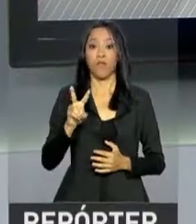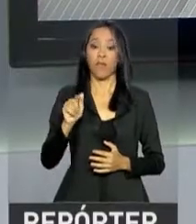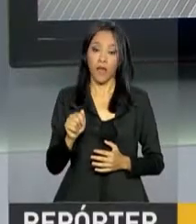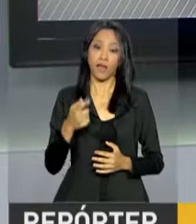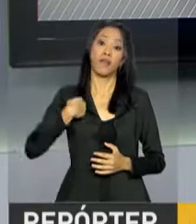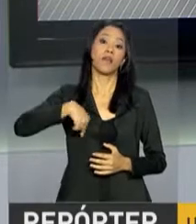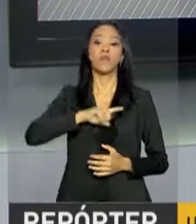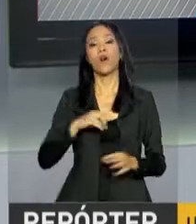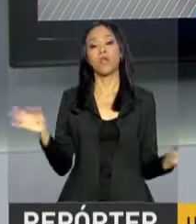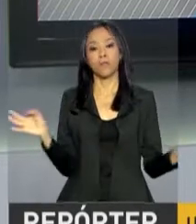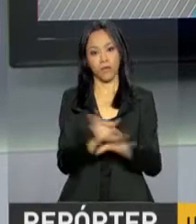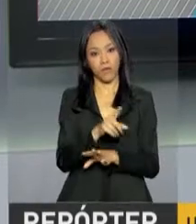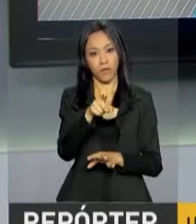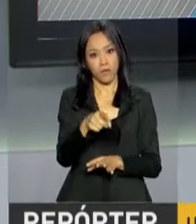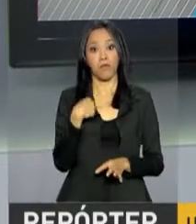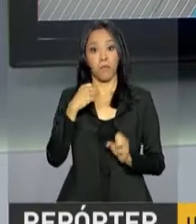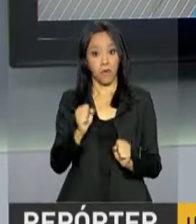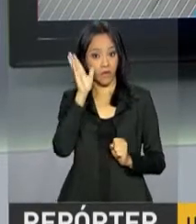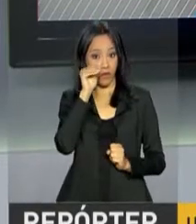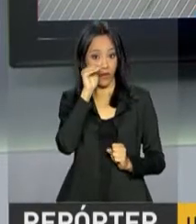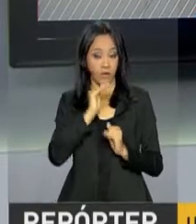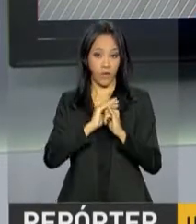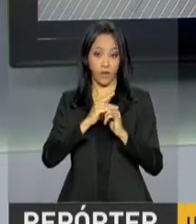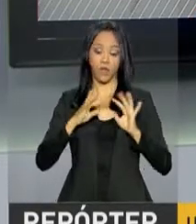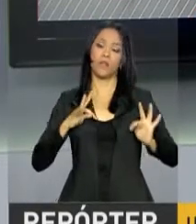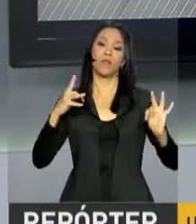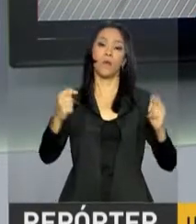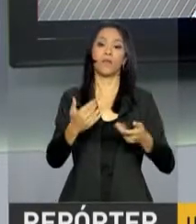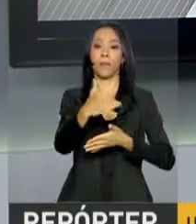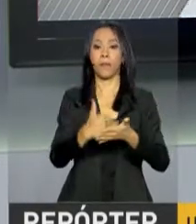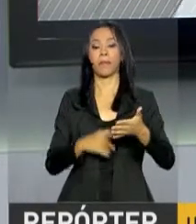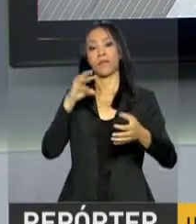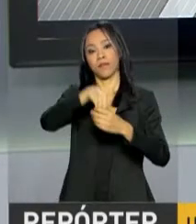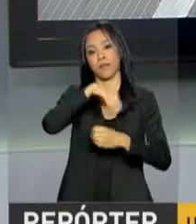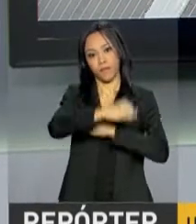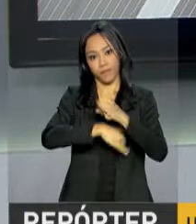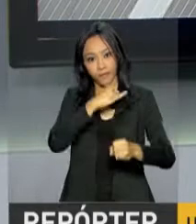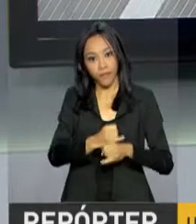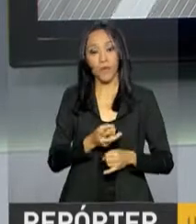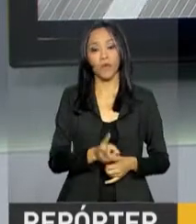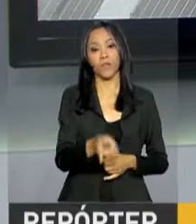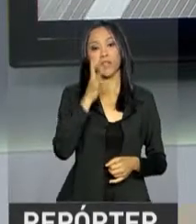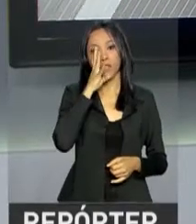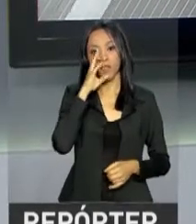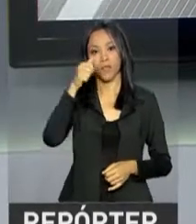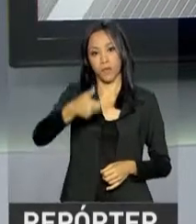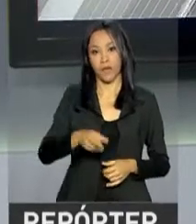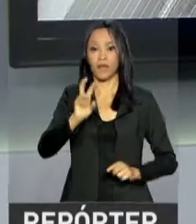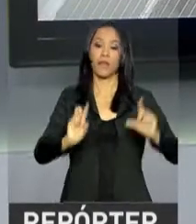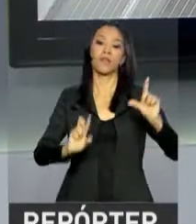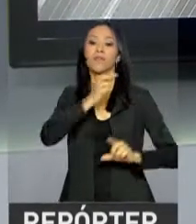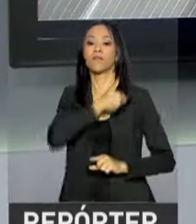aqui você pode rever as reportagens no youtube e toda a nossa programação também está na página da nbr na internet continue com a gente na